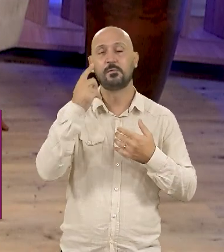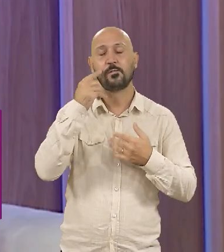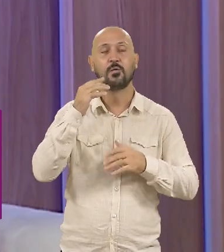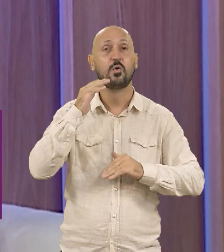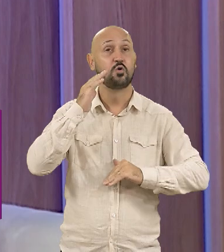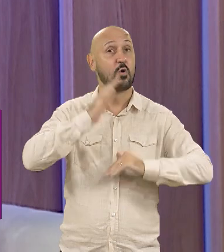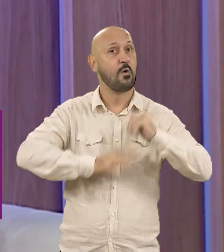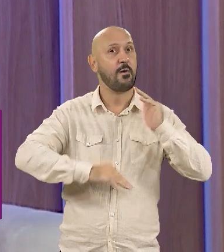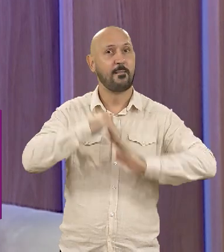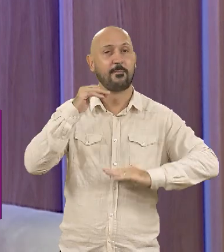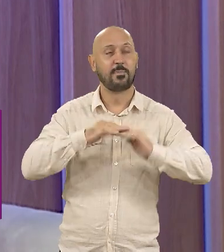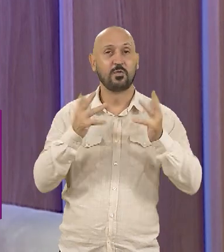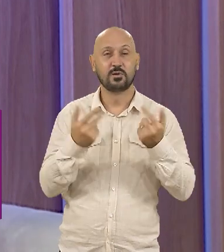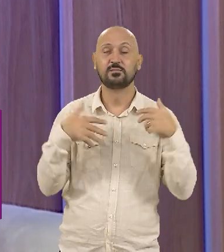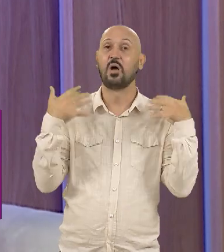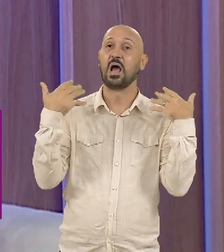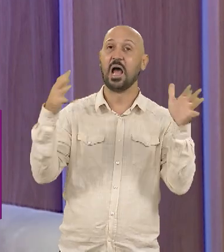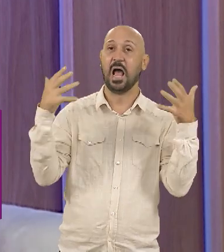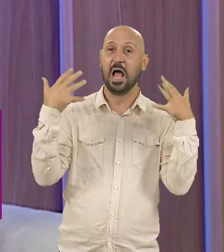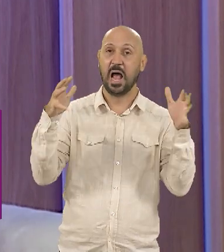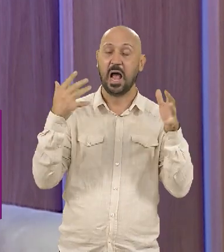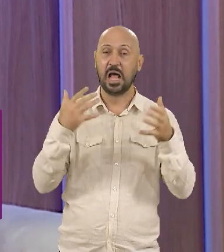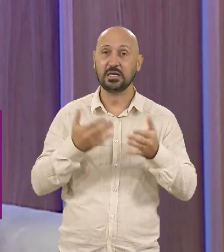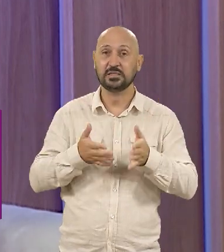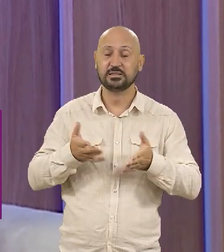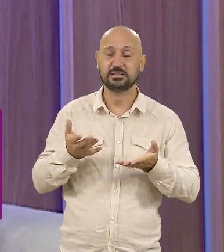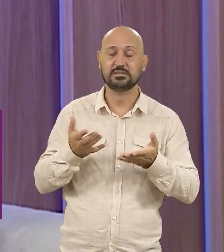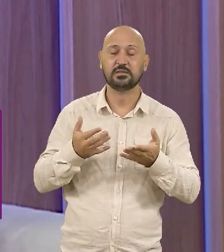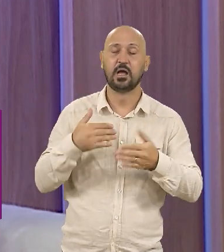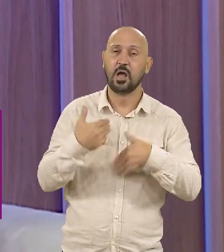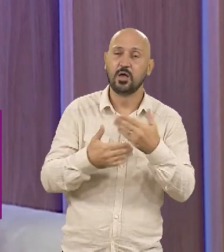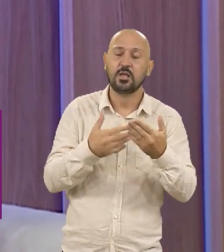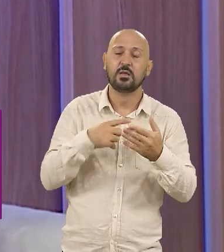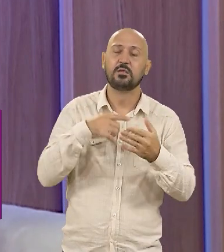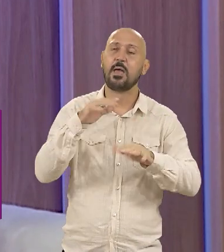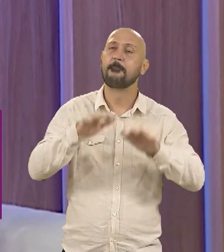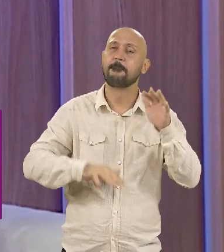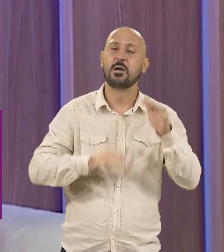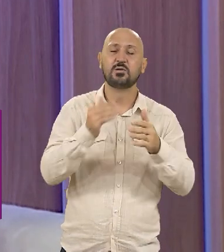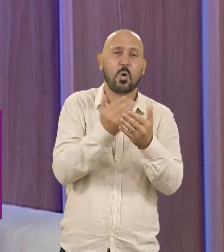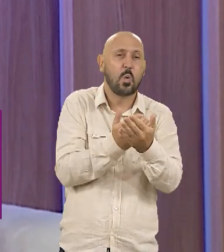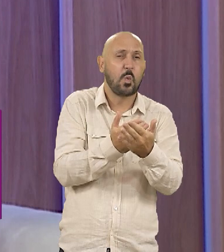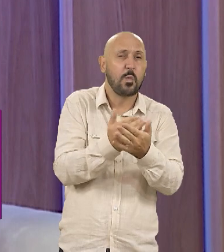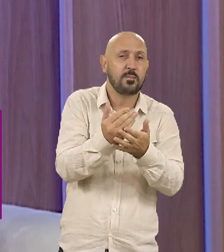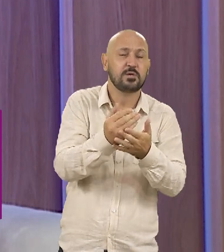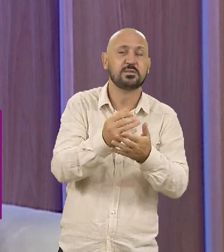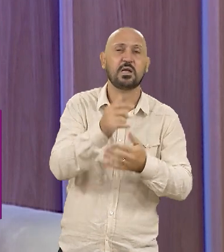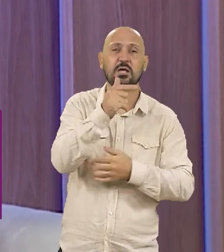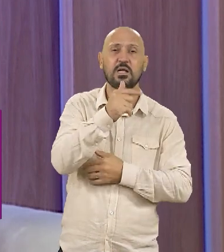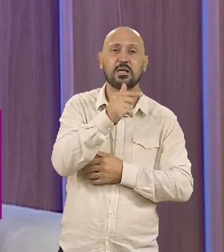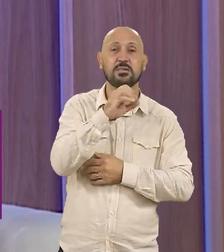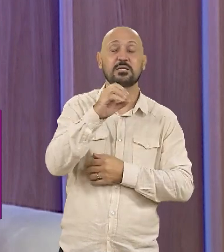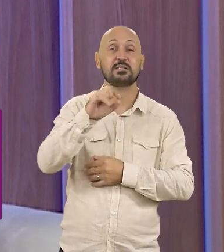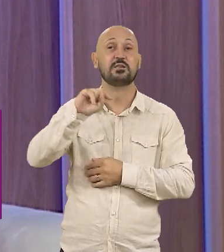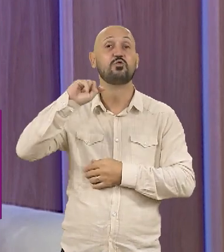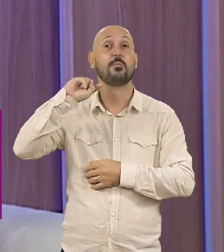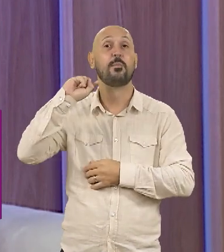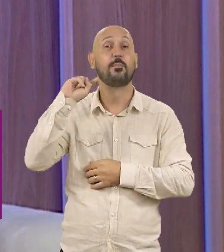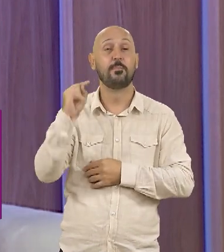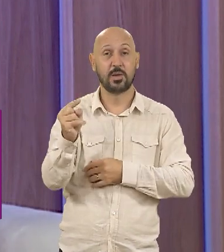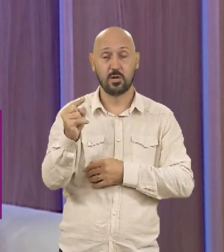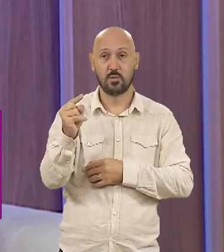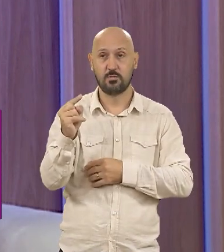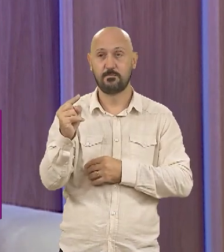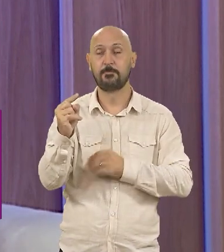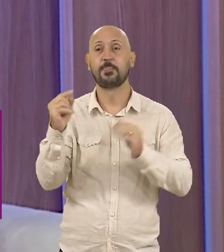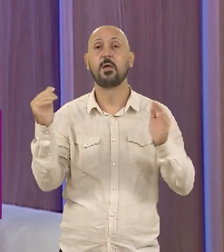artistas plásticos estão comemorando esse aquecimento. Eles surgem ali inicialmente a 700 mil reais e